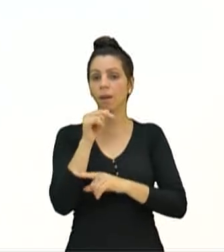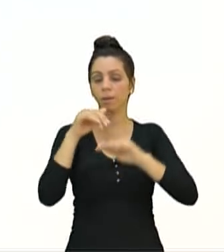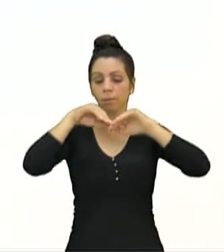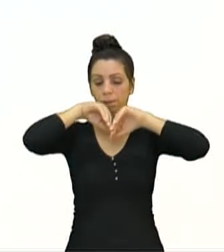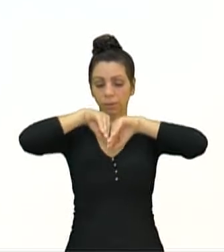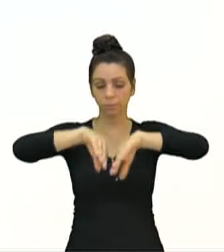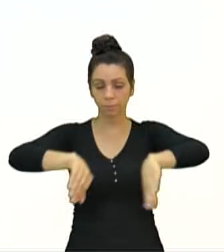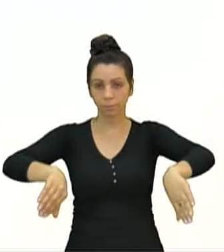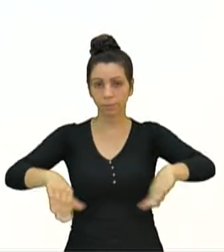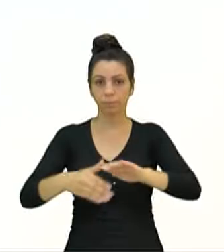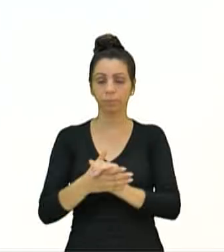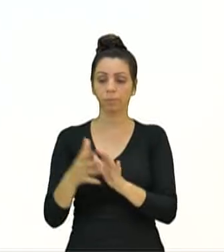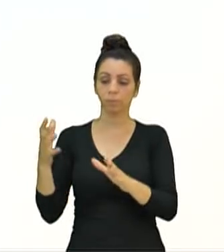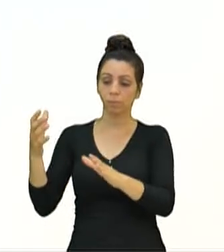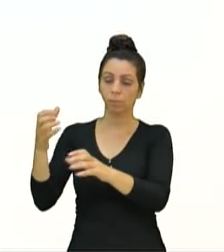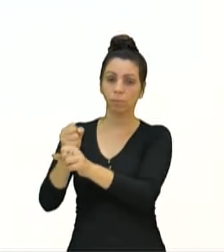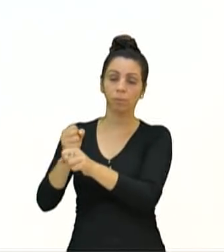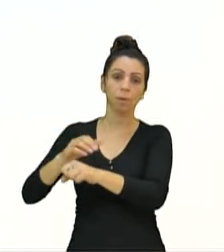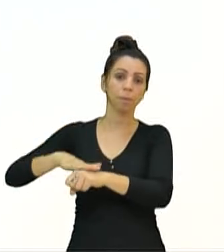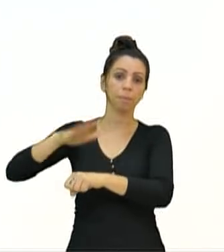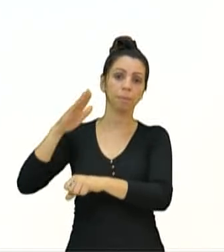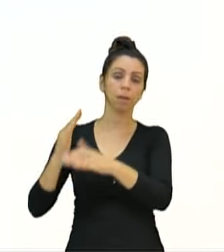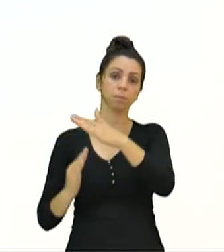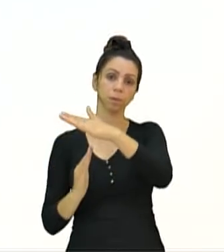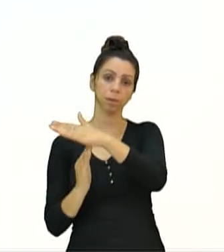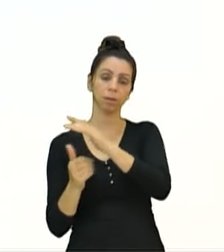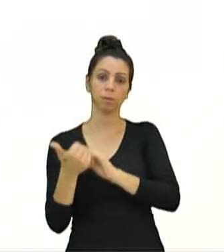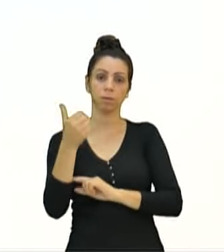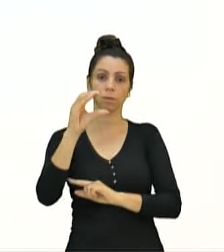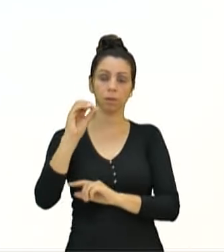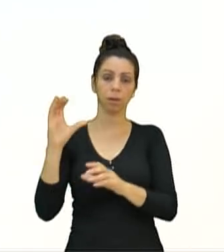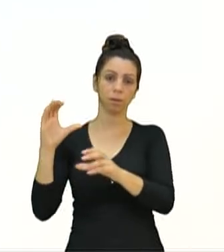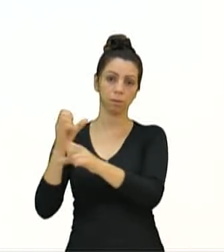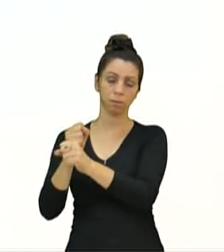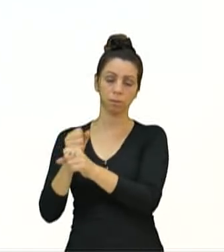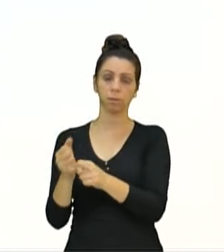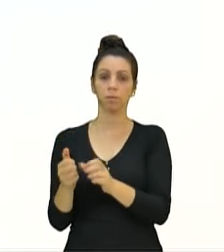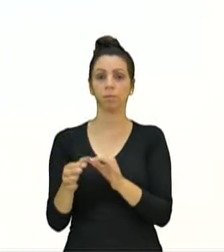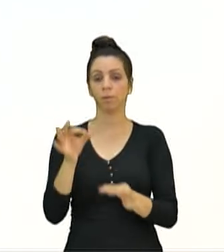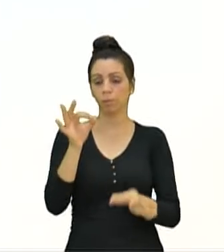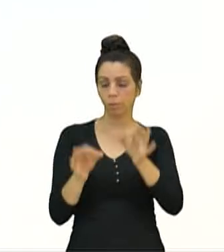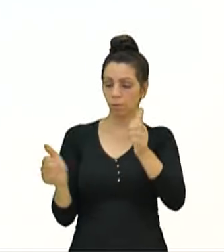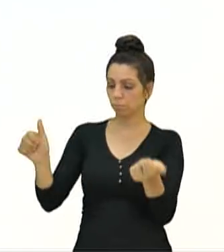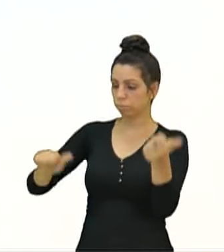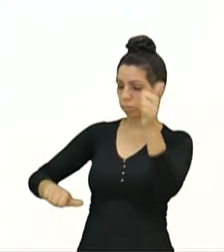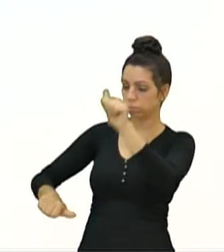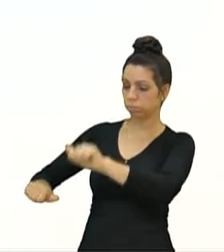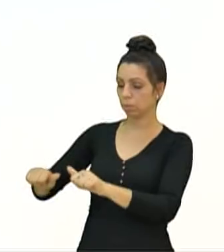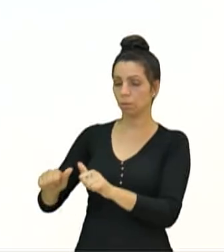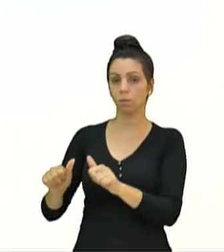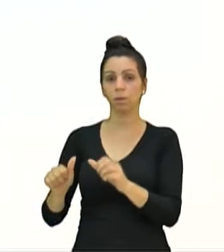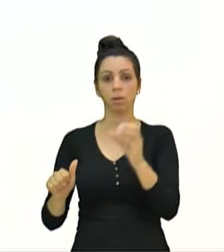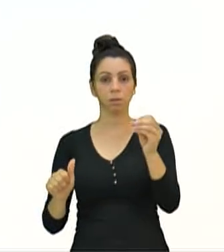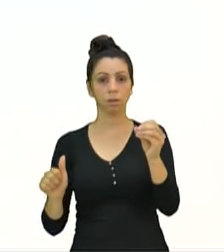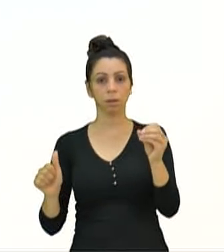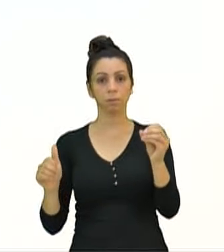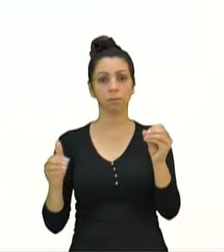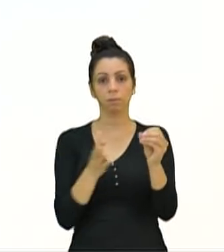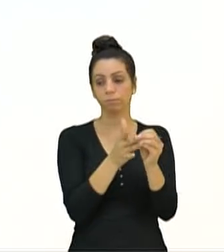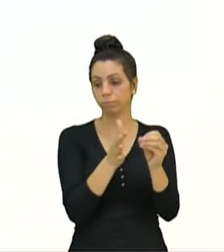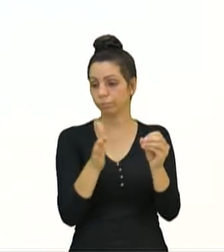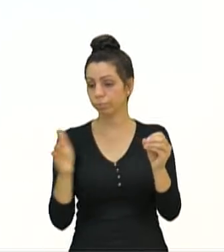pontuação máxima é de 10 pontos. Os juízes avaliam os saltos e dão notas de 0 a 10,